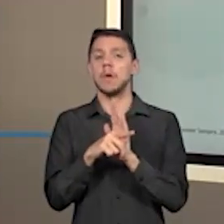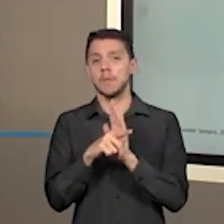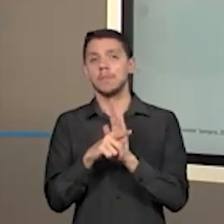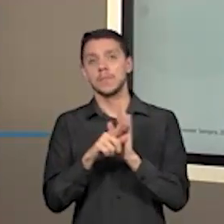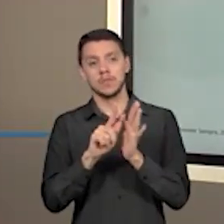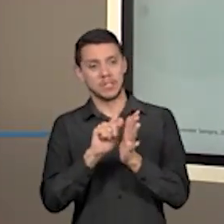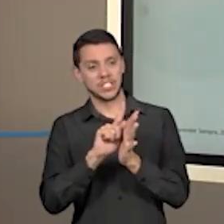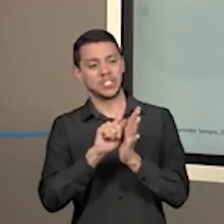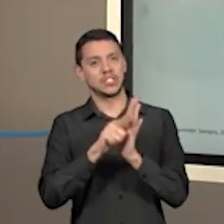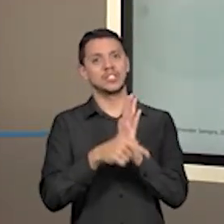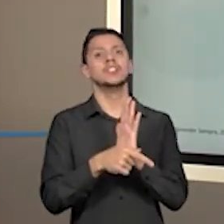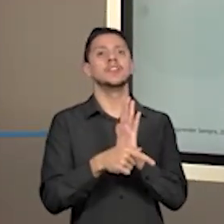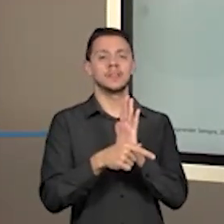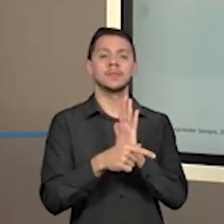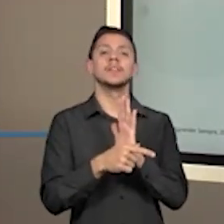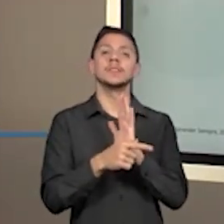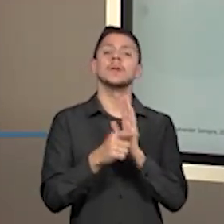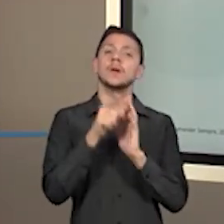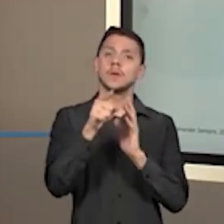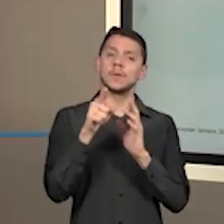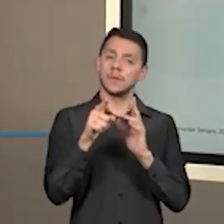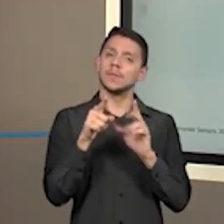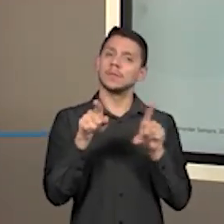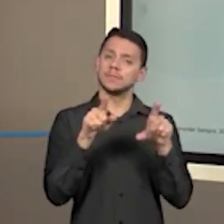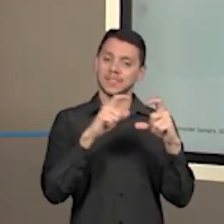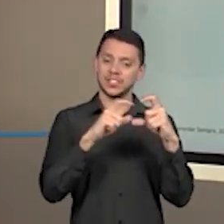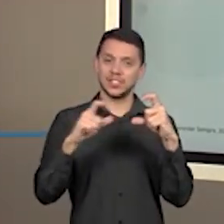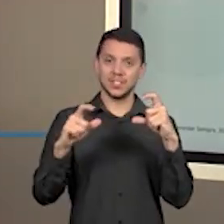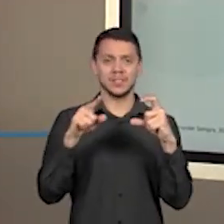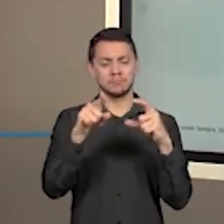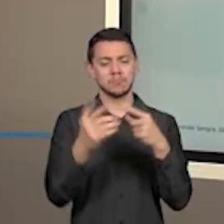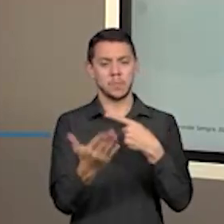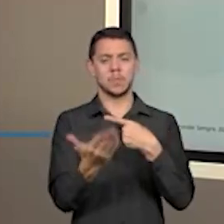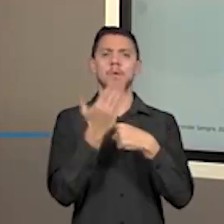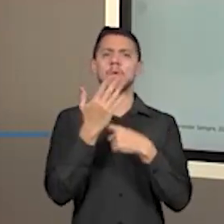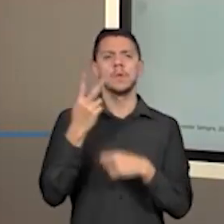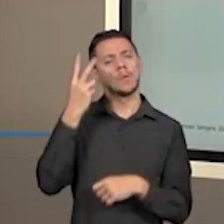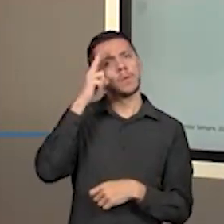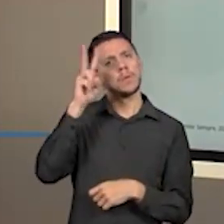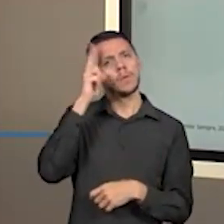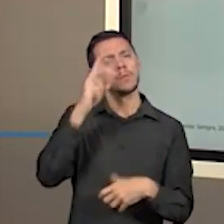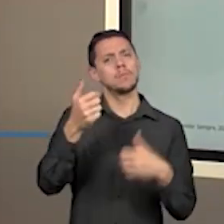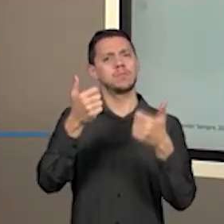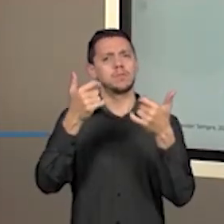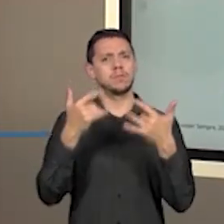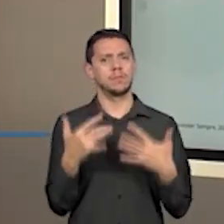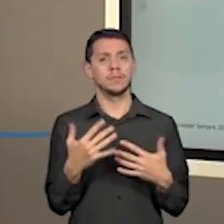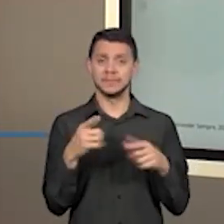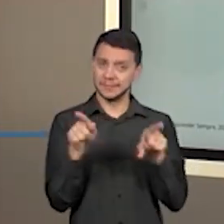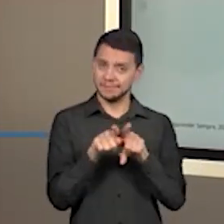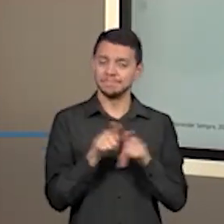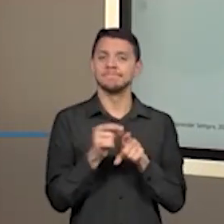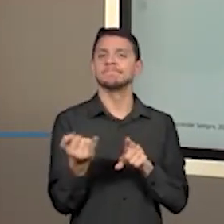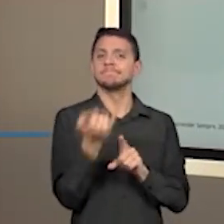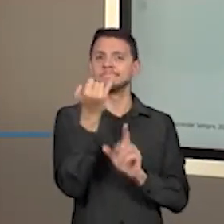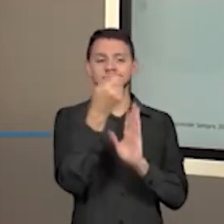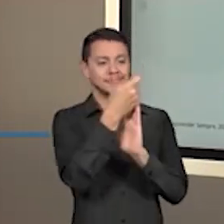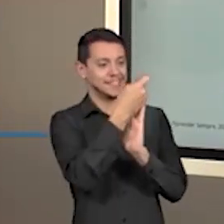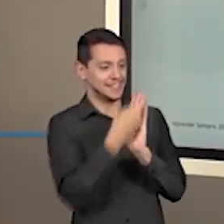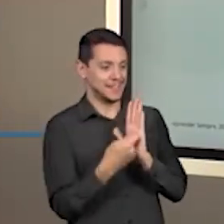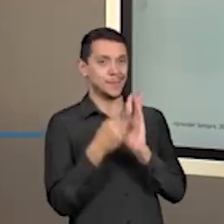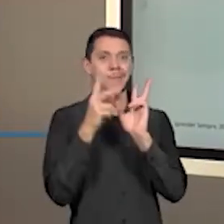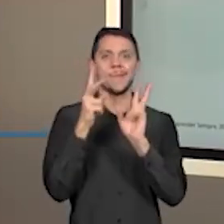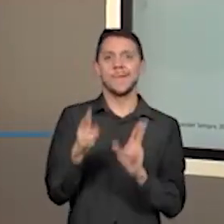parte da história, ajuda a contar a história. É parte tão importante da história quanto o texto em si. Isso também é